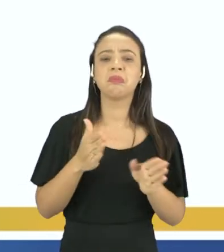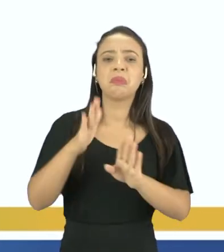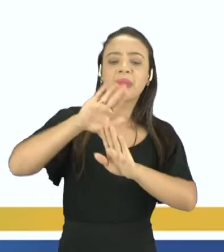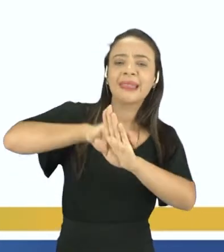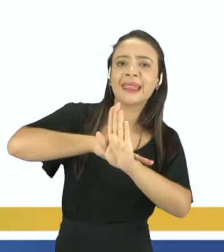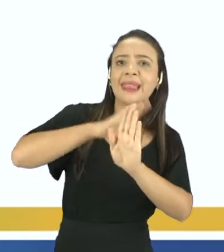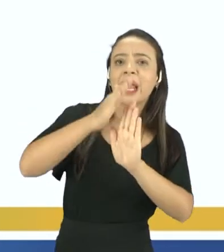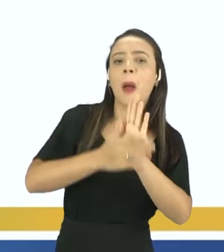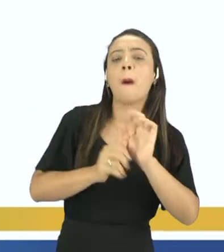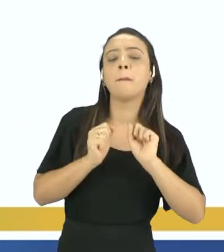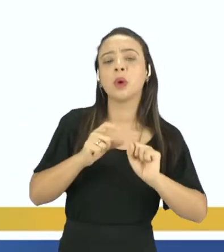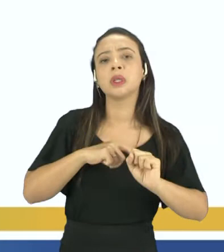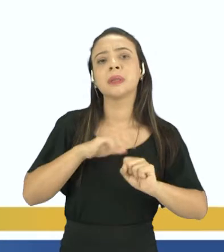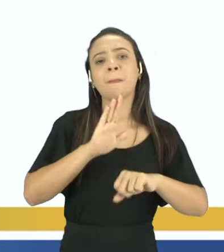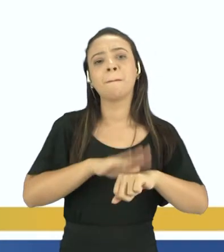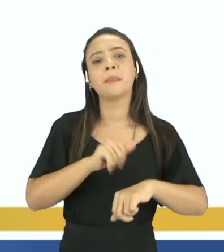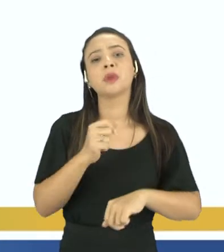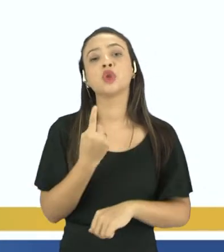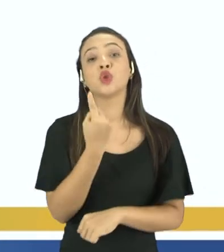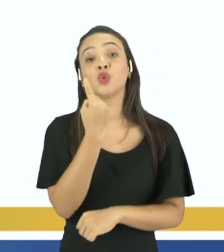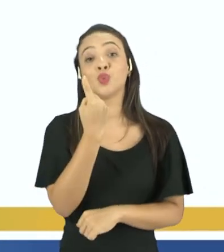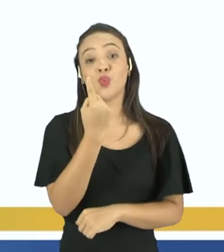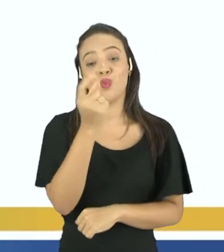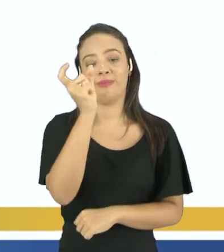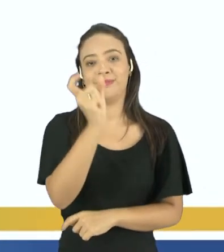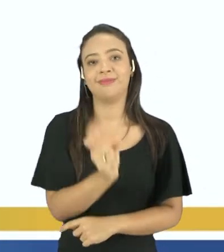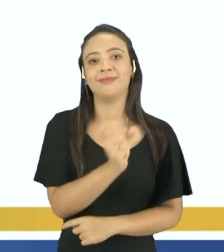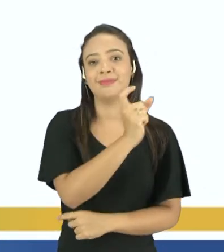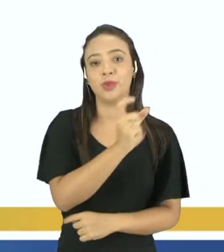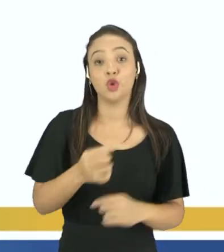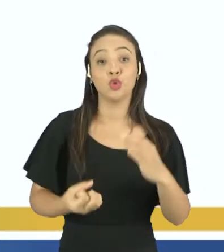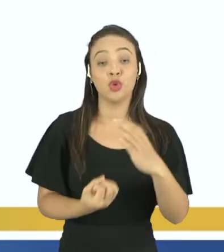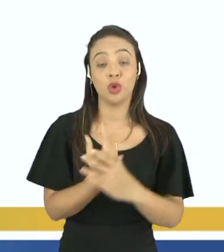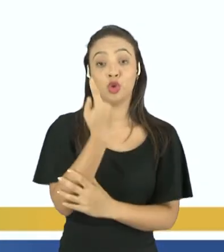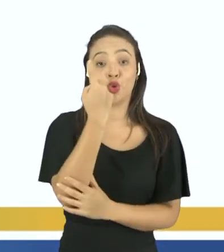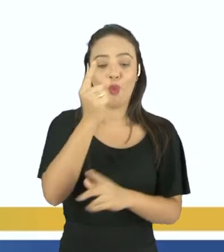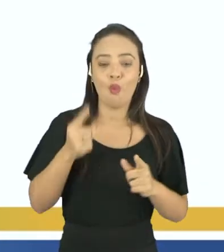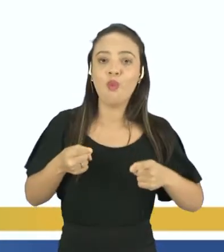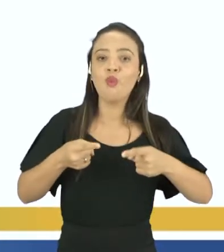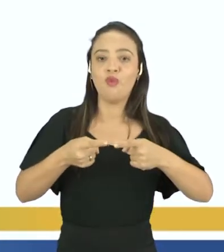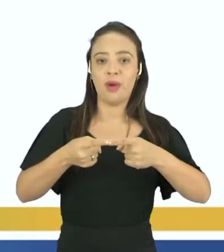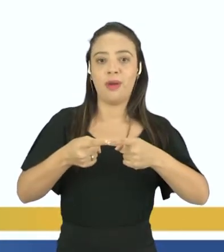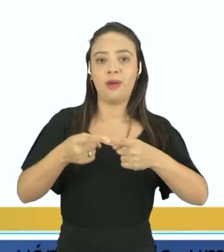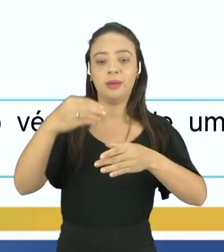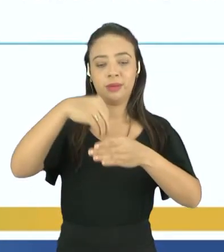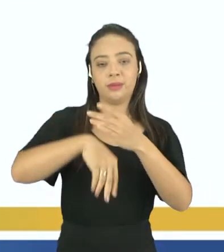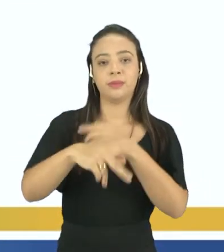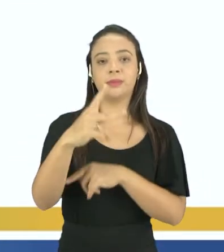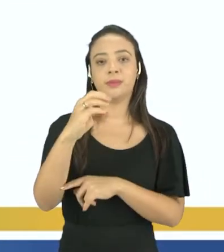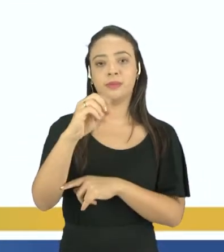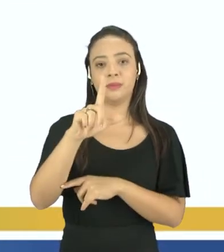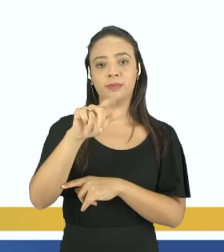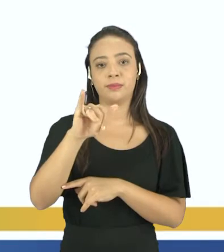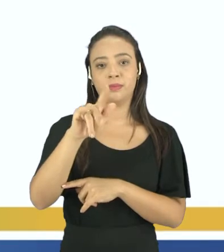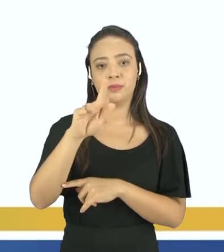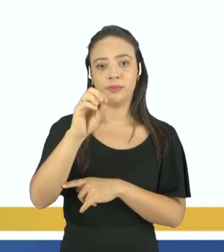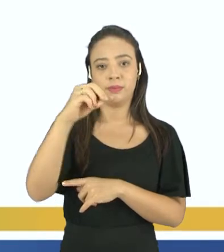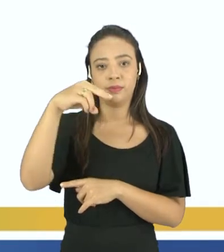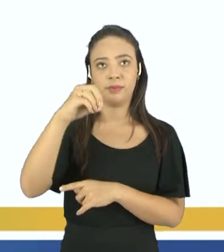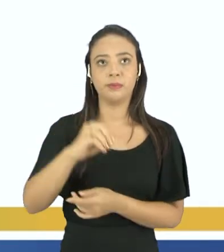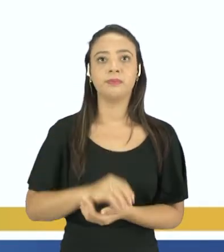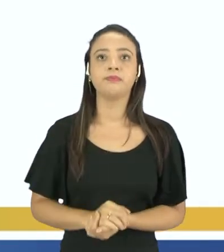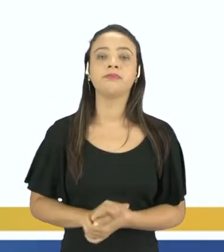podemos ter mais de uma diagonal né saindo de um vértice de um polígono Tá bom